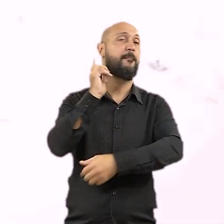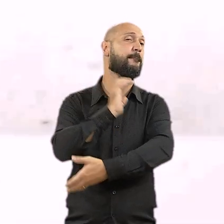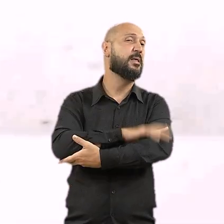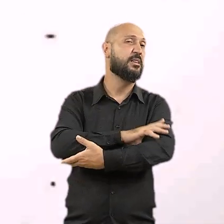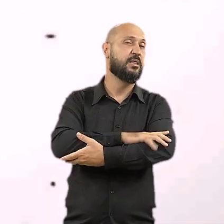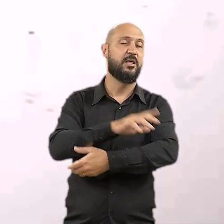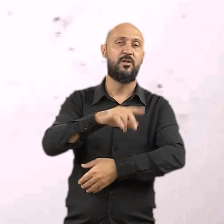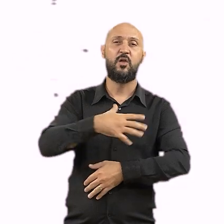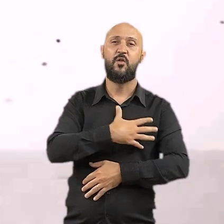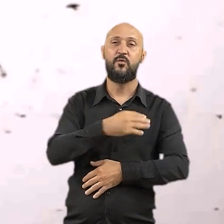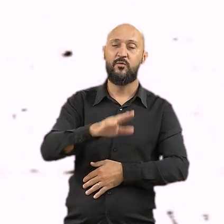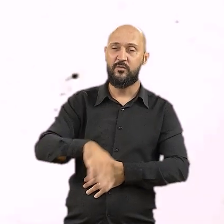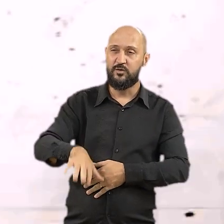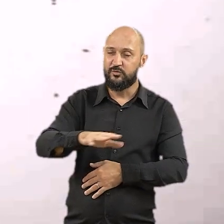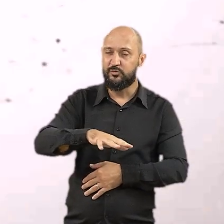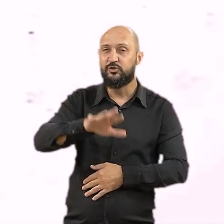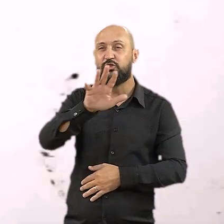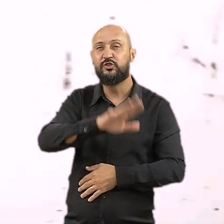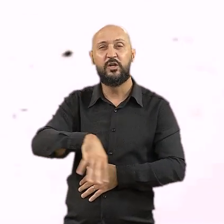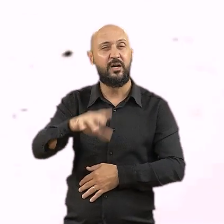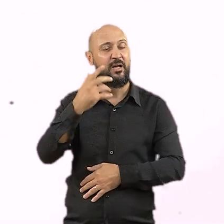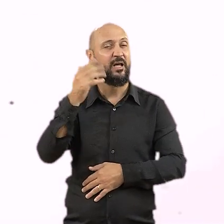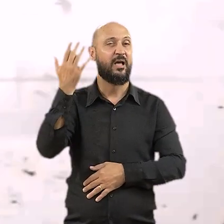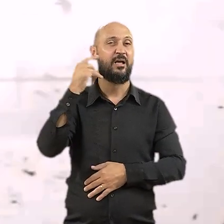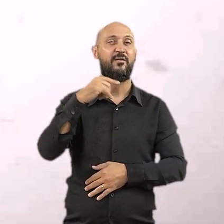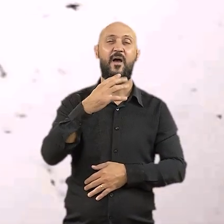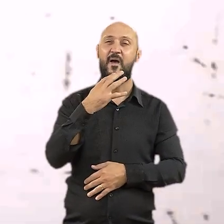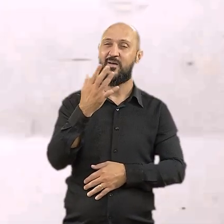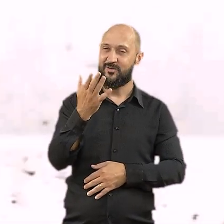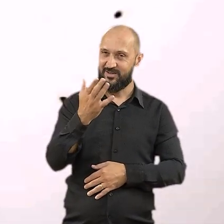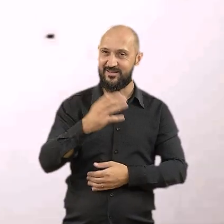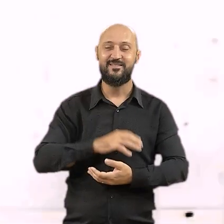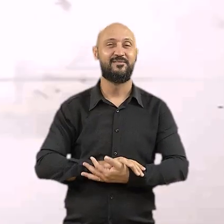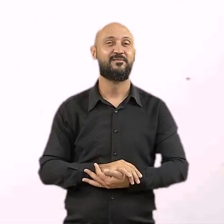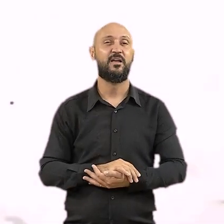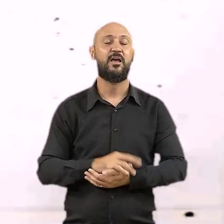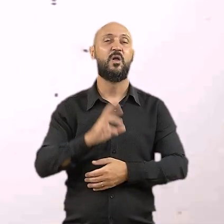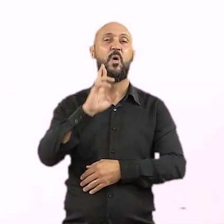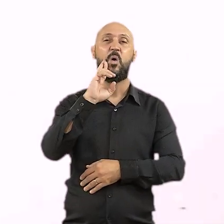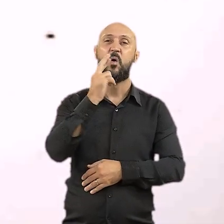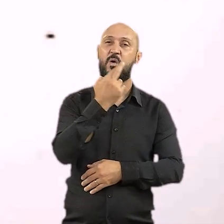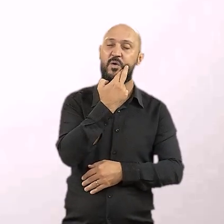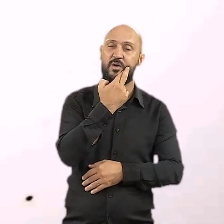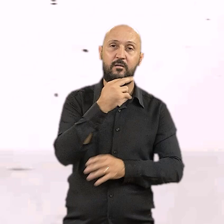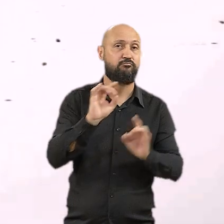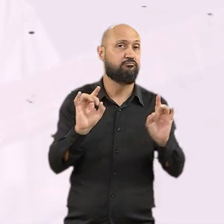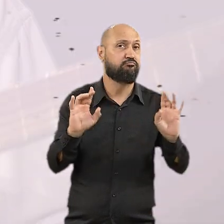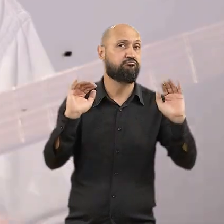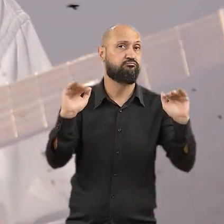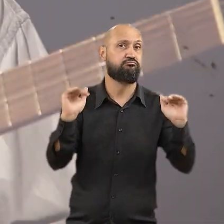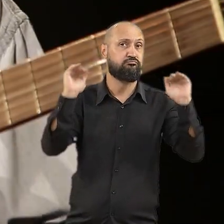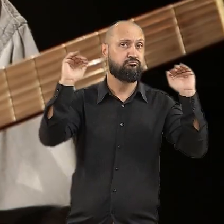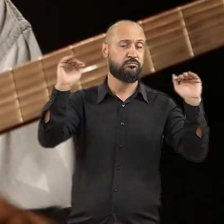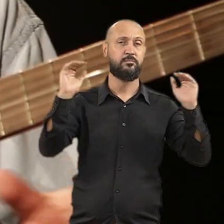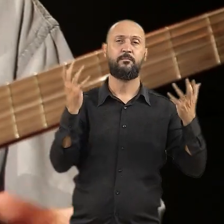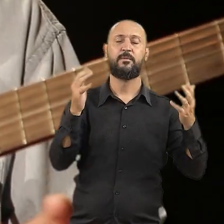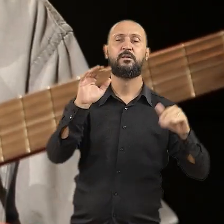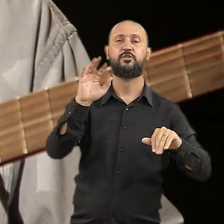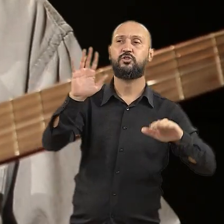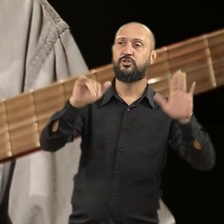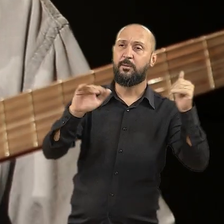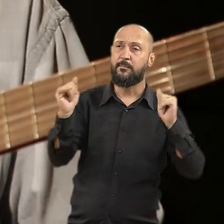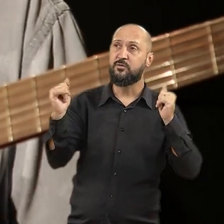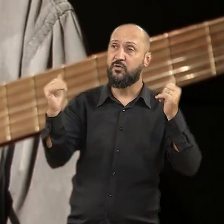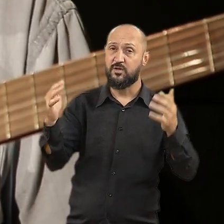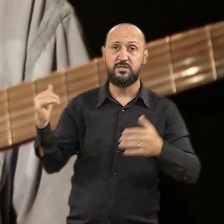artística, que era um filhote do Gerais também. O pessoal da antiga vai saber do que eu estou falando. Era um restaurante muito chique que trazia volta e